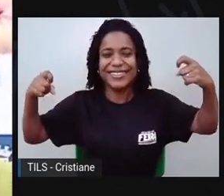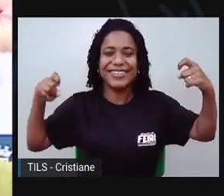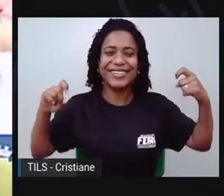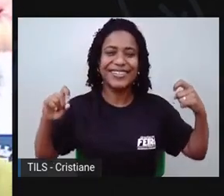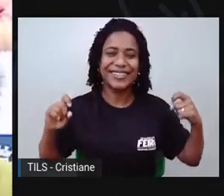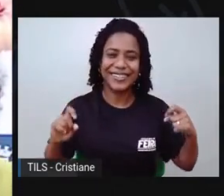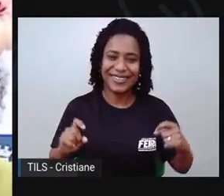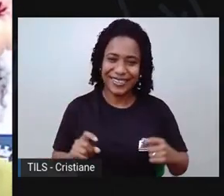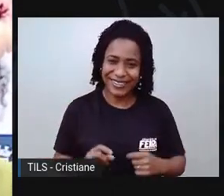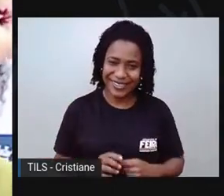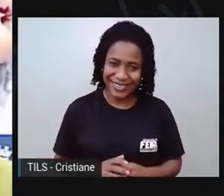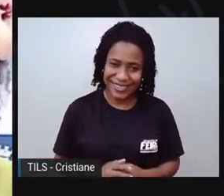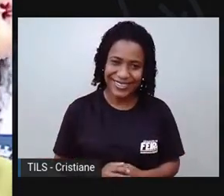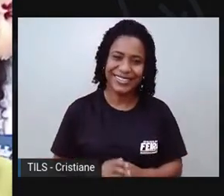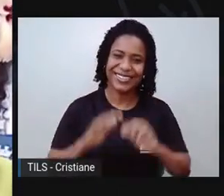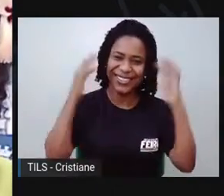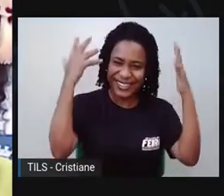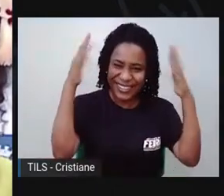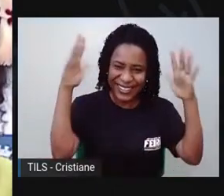chorar. Aê!